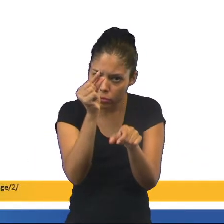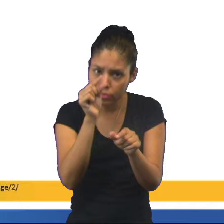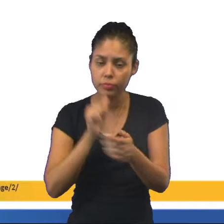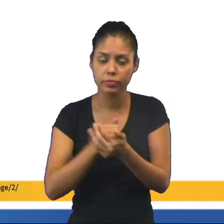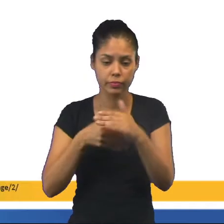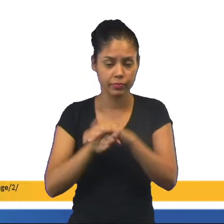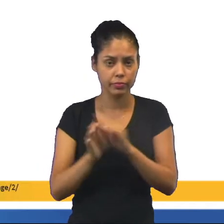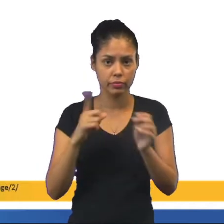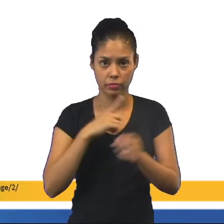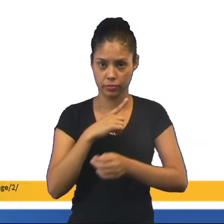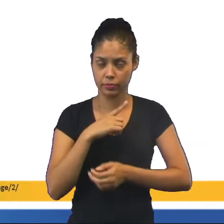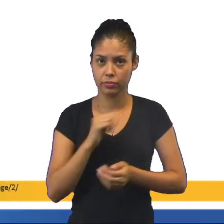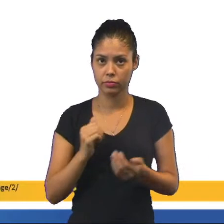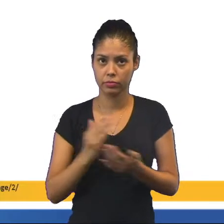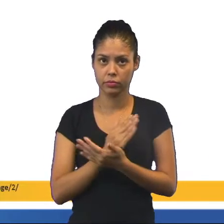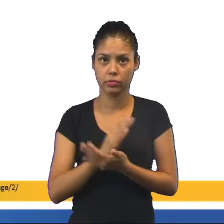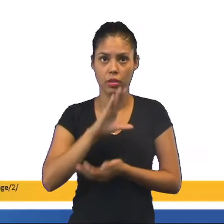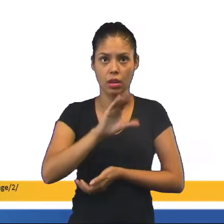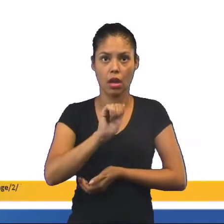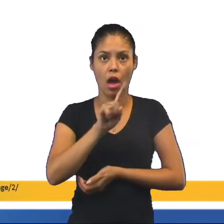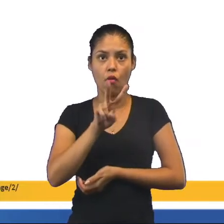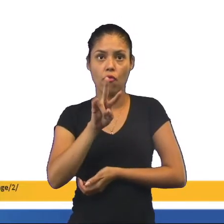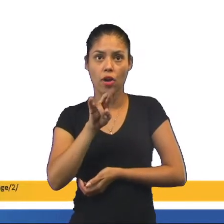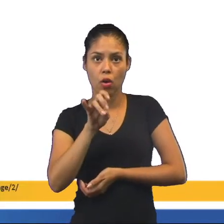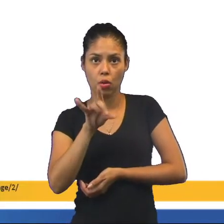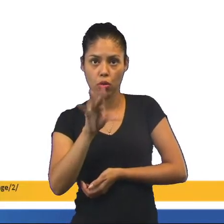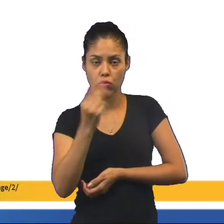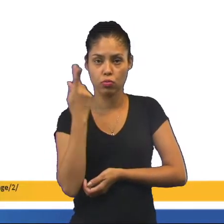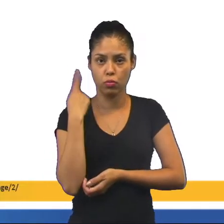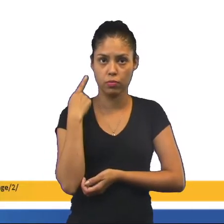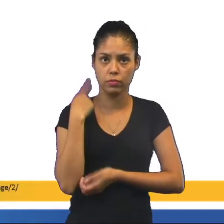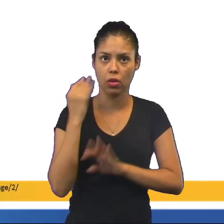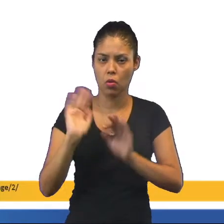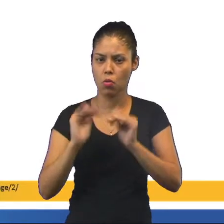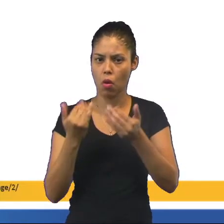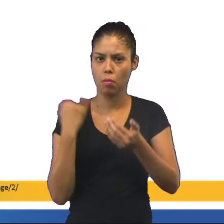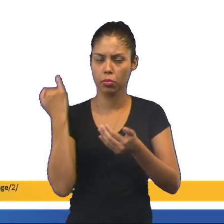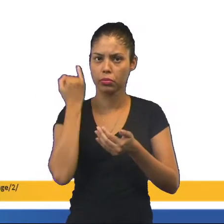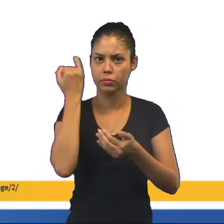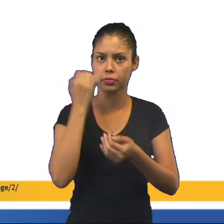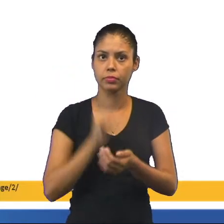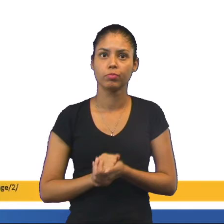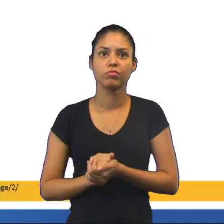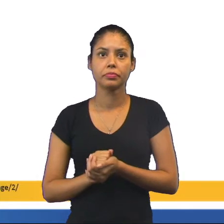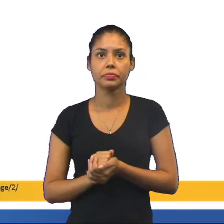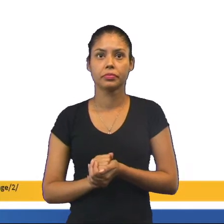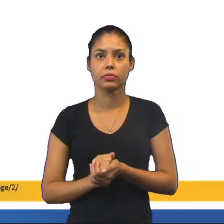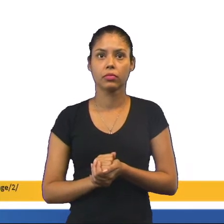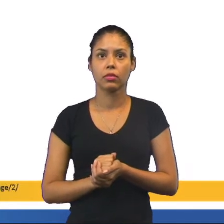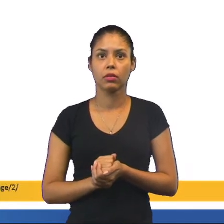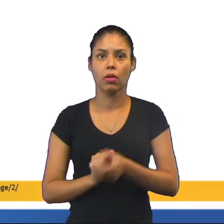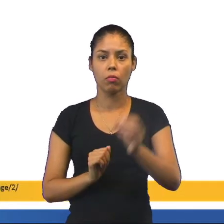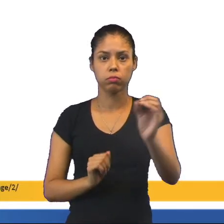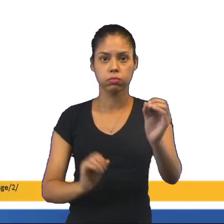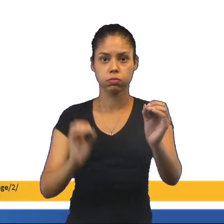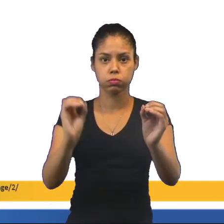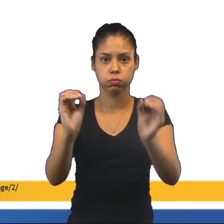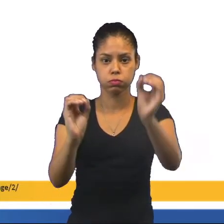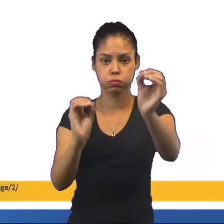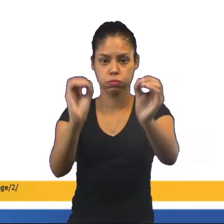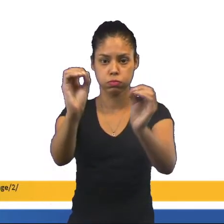e dentro delas nós temos os alvéolos pulmonares. Então, qual que é a função? Os bronquíolos, eles